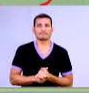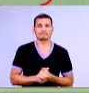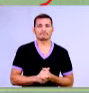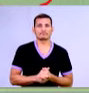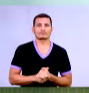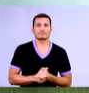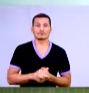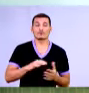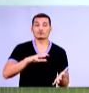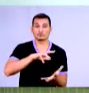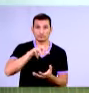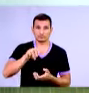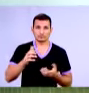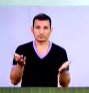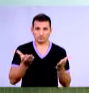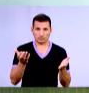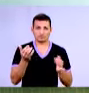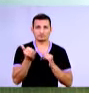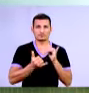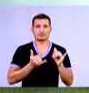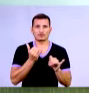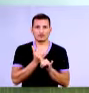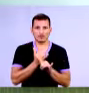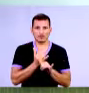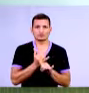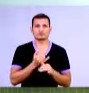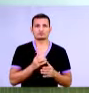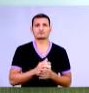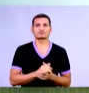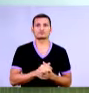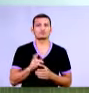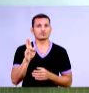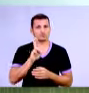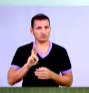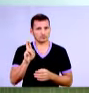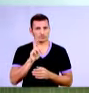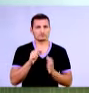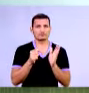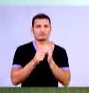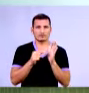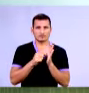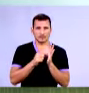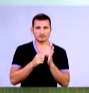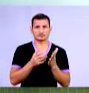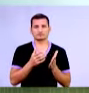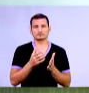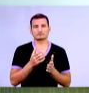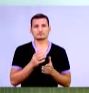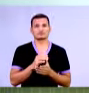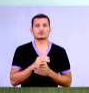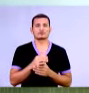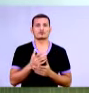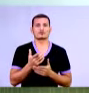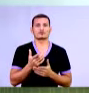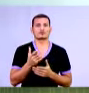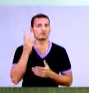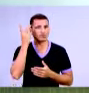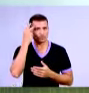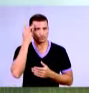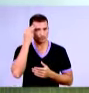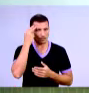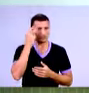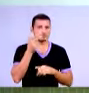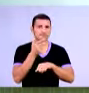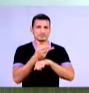Nesse mundo de hoje, de internet e de uso maciço de ferramentas como ferramentas comunitárias e de